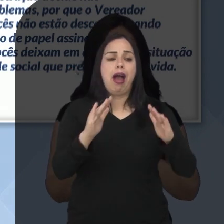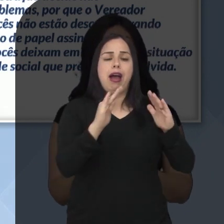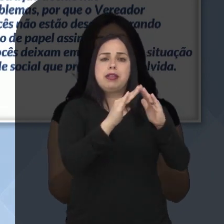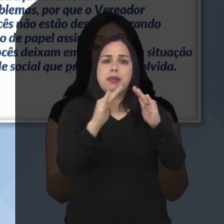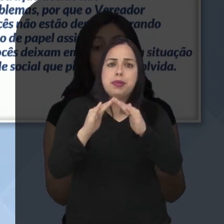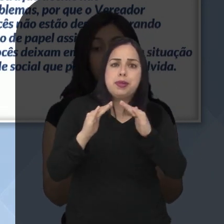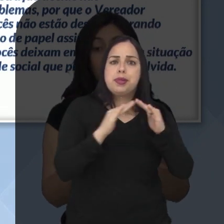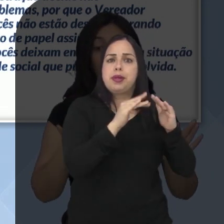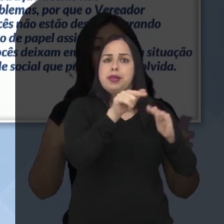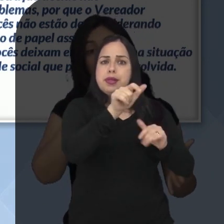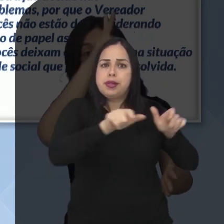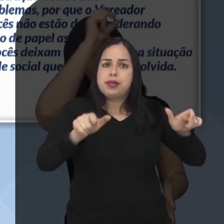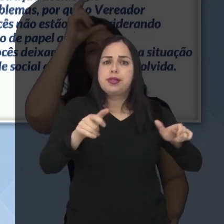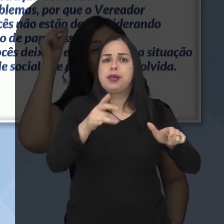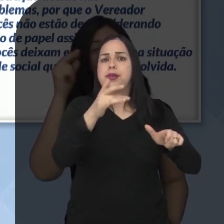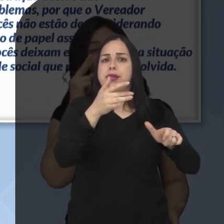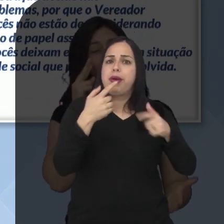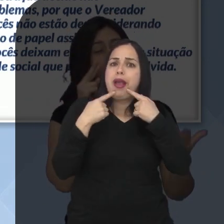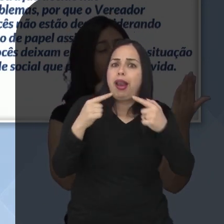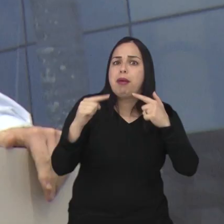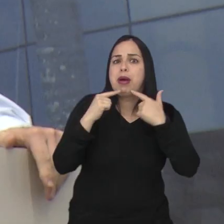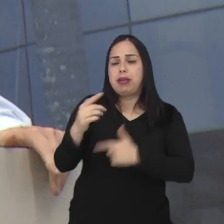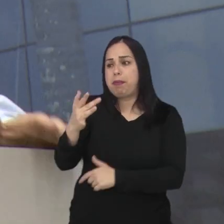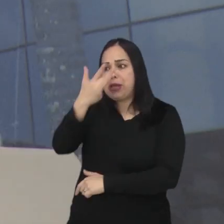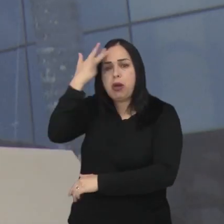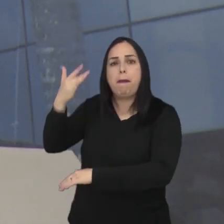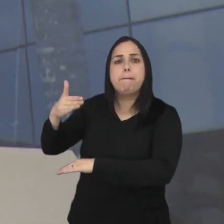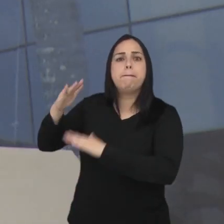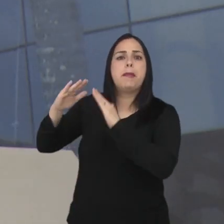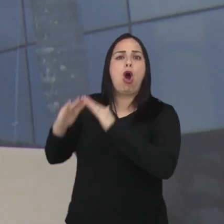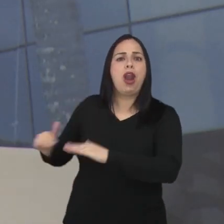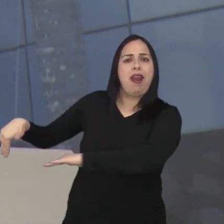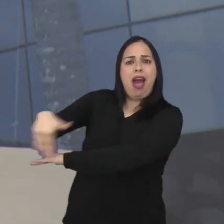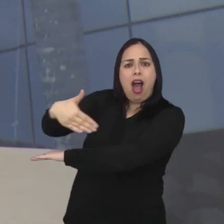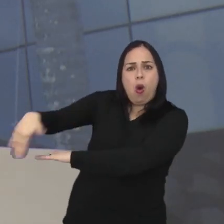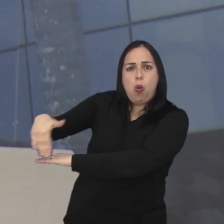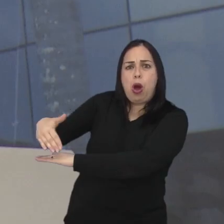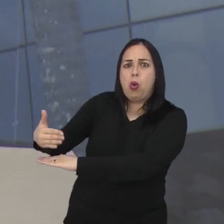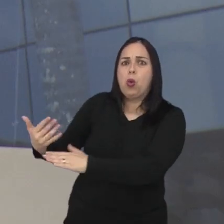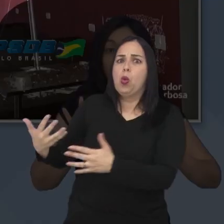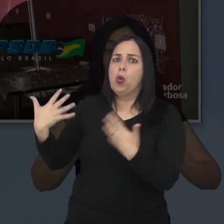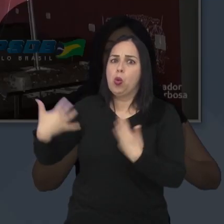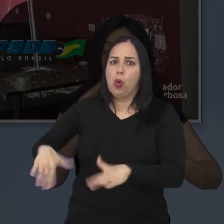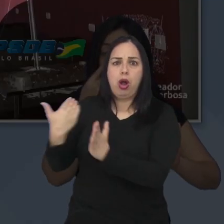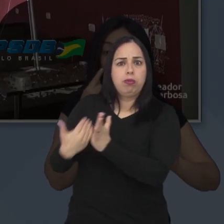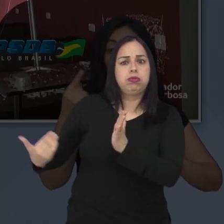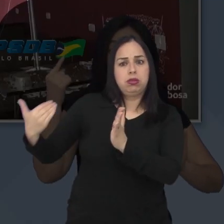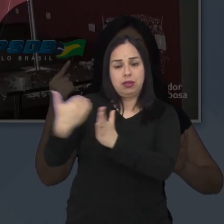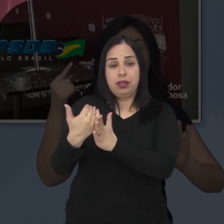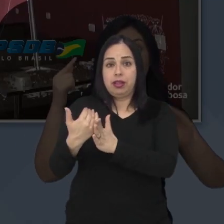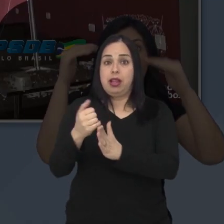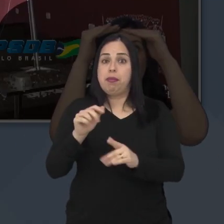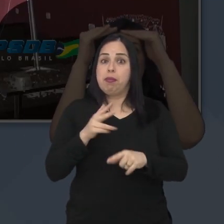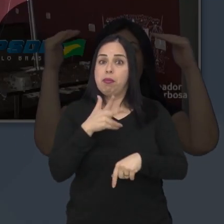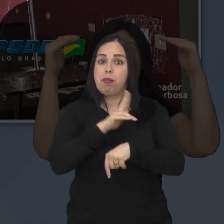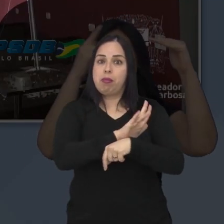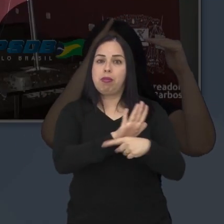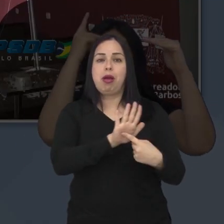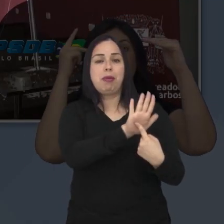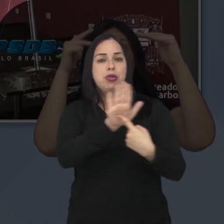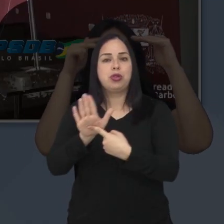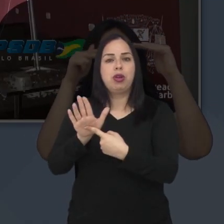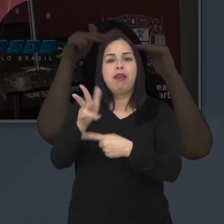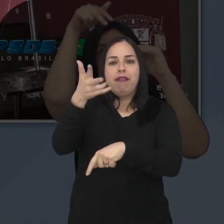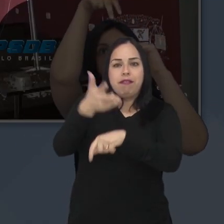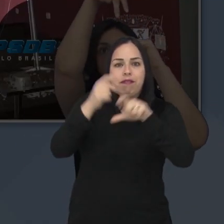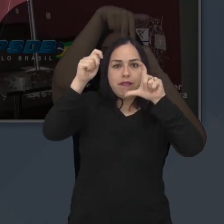questionou o aumento do número de moradores de rua na cidade e pediu ações de assistência social. Em vídeos e fotos, o parlamentar também mostrou casos